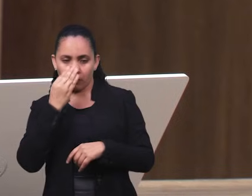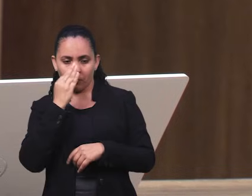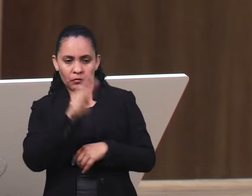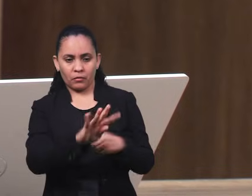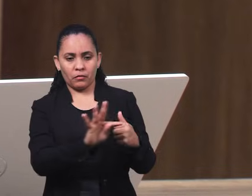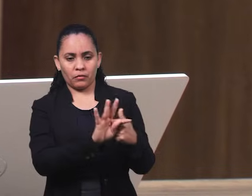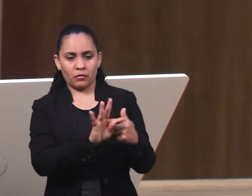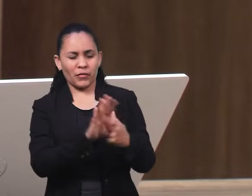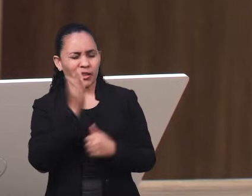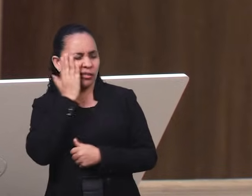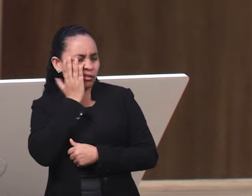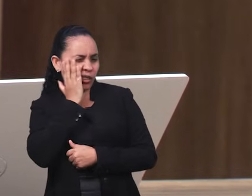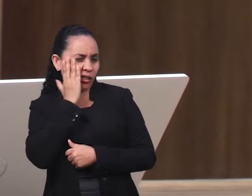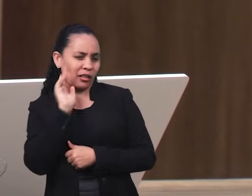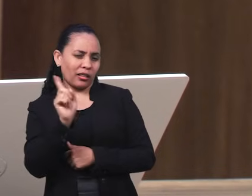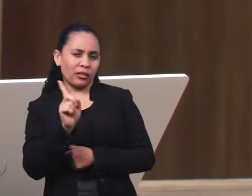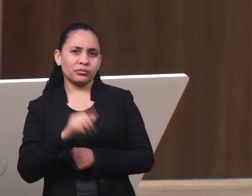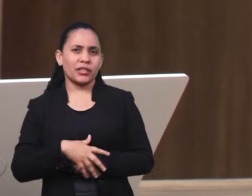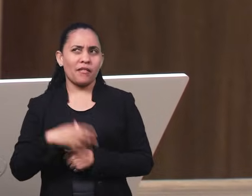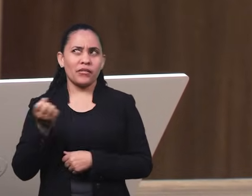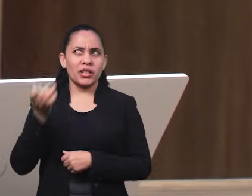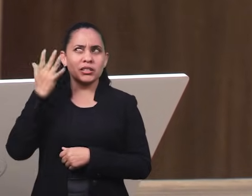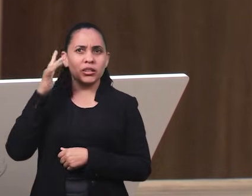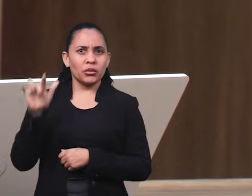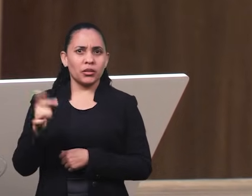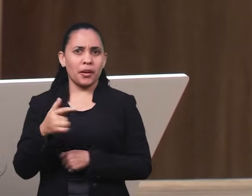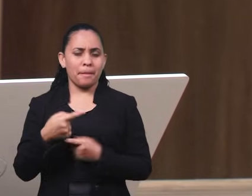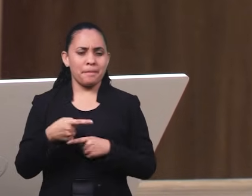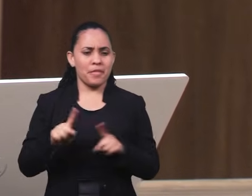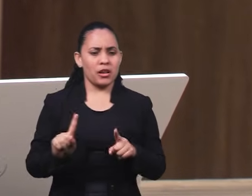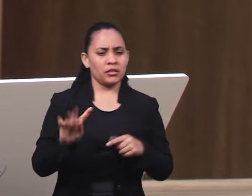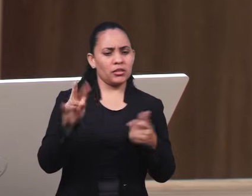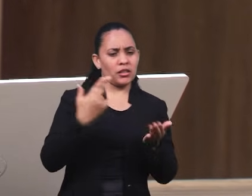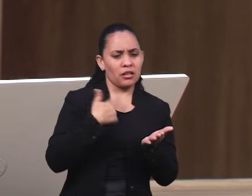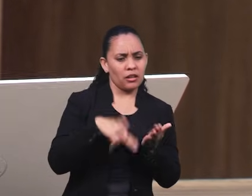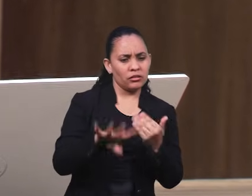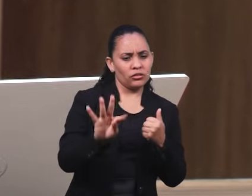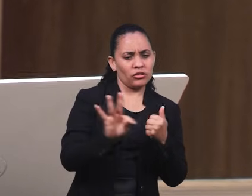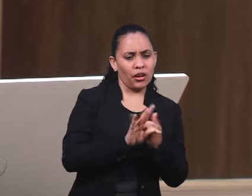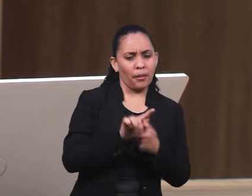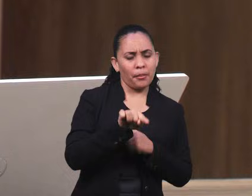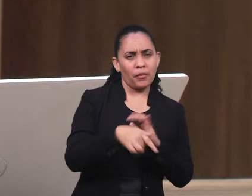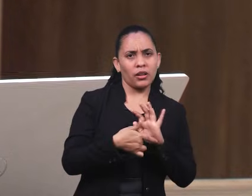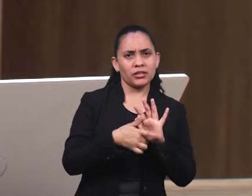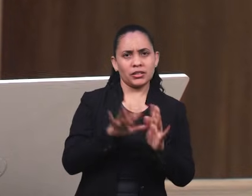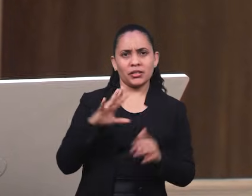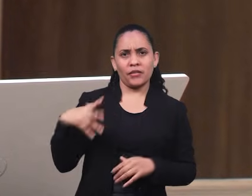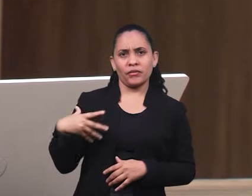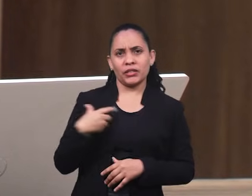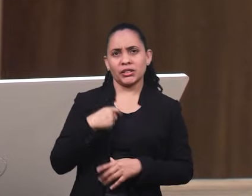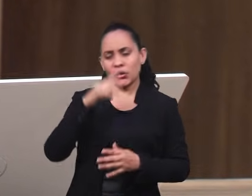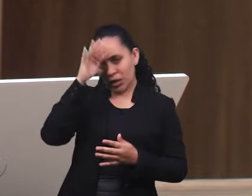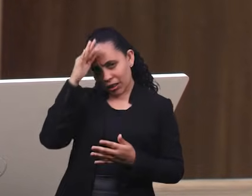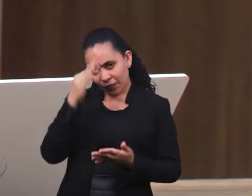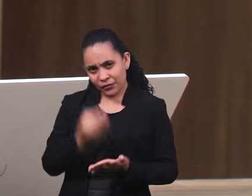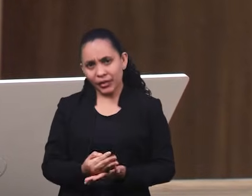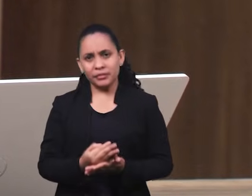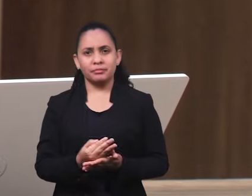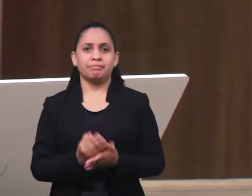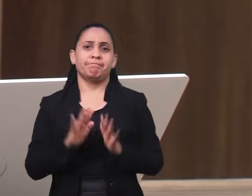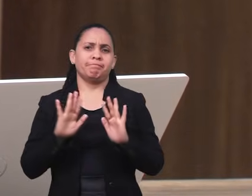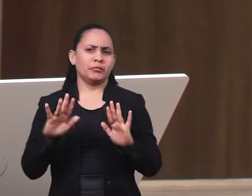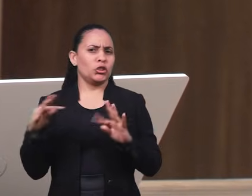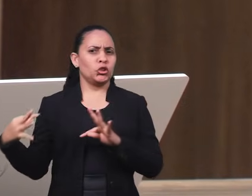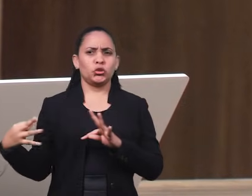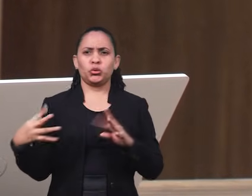desprezado a carta de Tiago, porque ele não entendeu bem a carta de Tiago, mas a carta de Tiago fala sobre a salvação, a fé também, certo? Na fé.